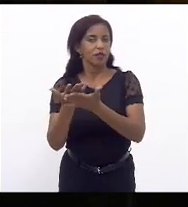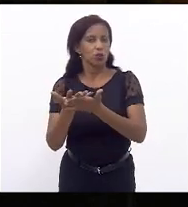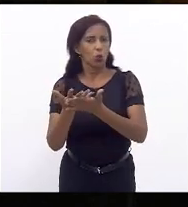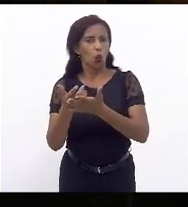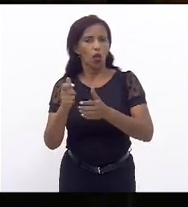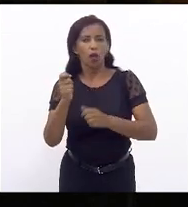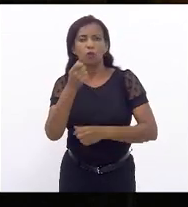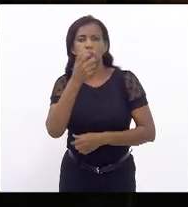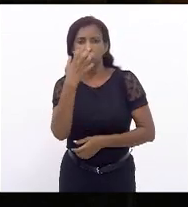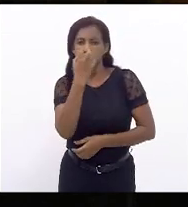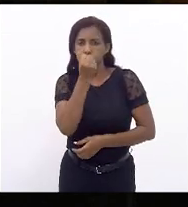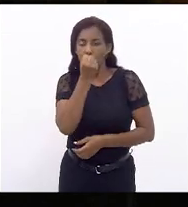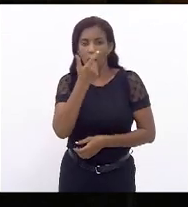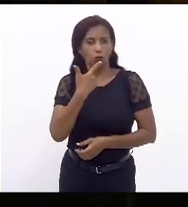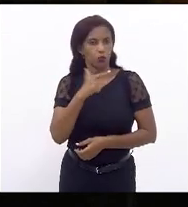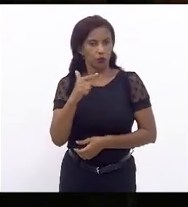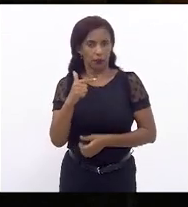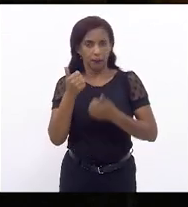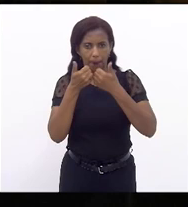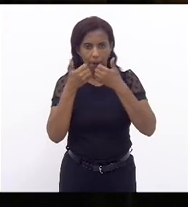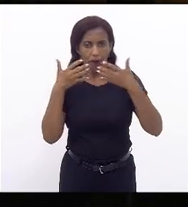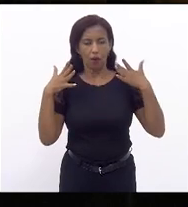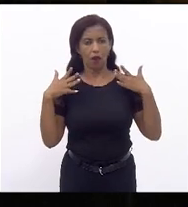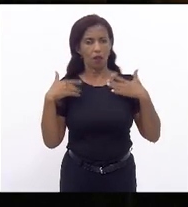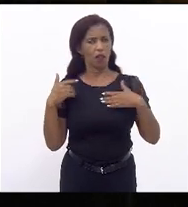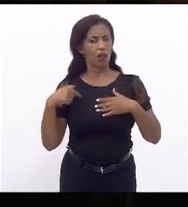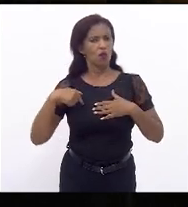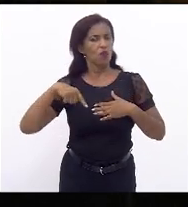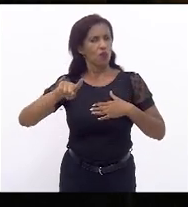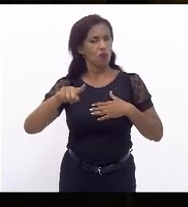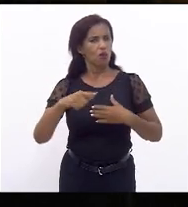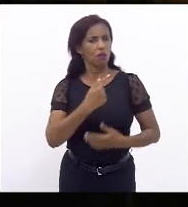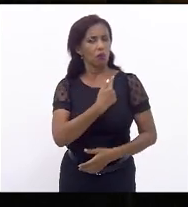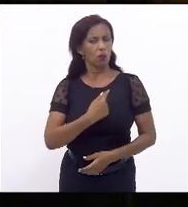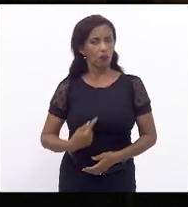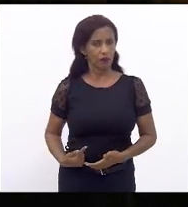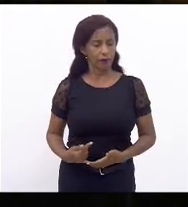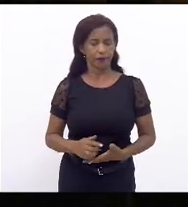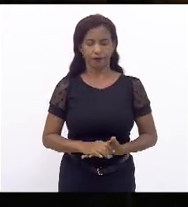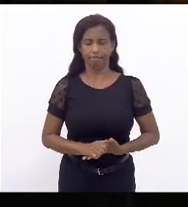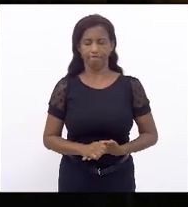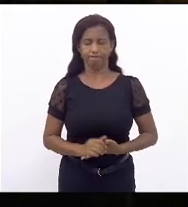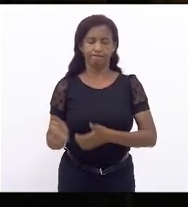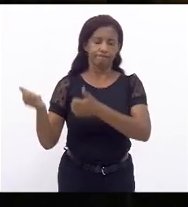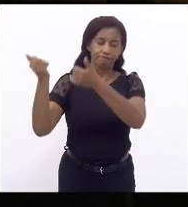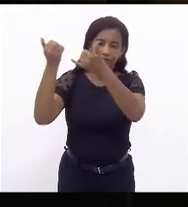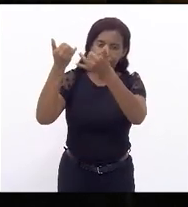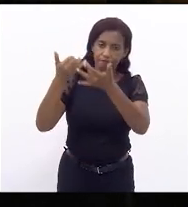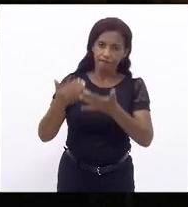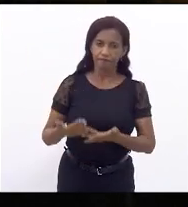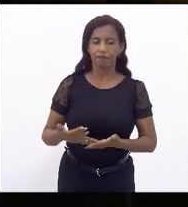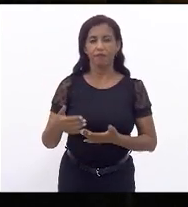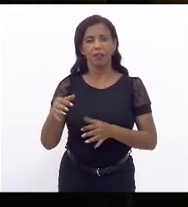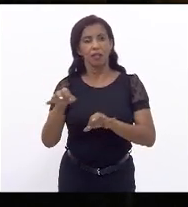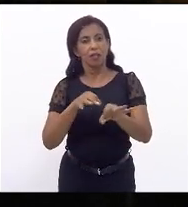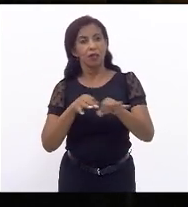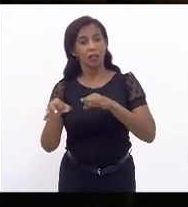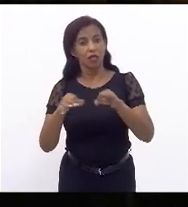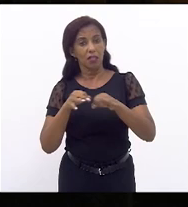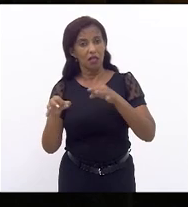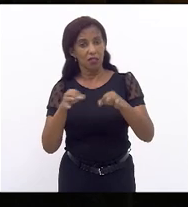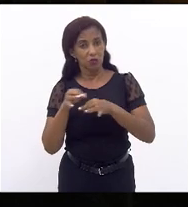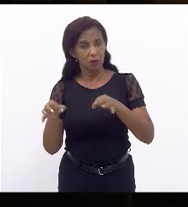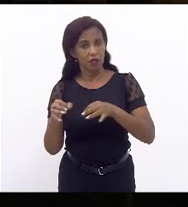mordaça, eu fui até o governador Cláudio Castro, expliquei que esse projeto era um cavalo